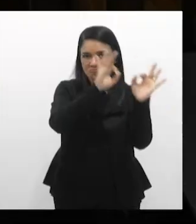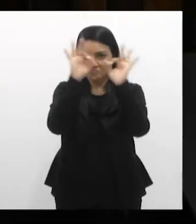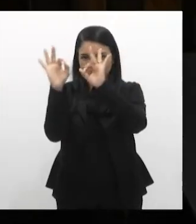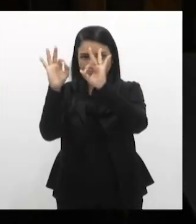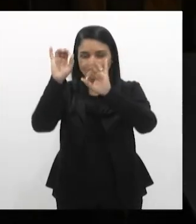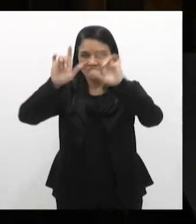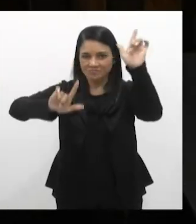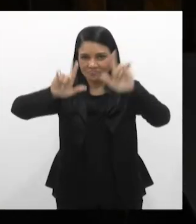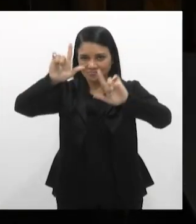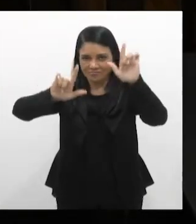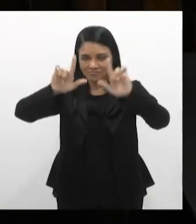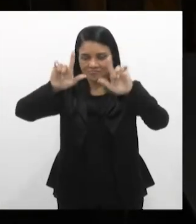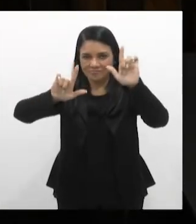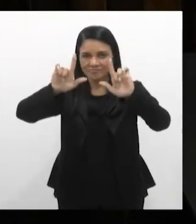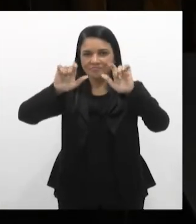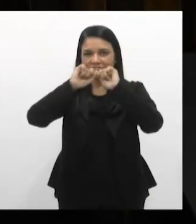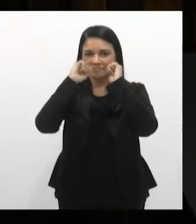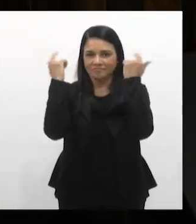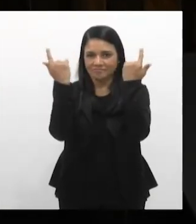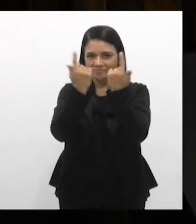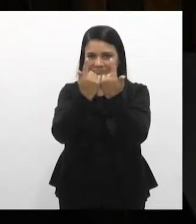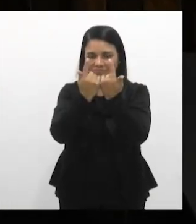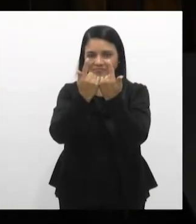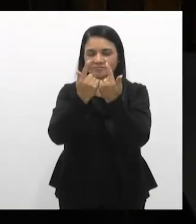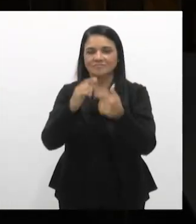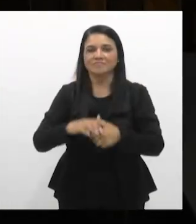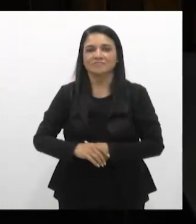TV Alerj.